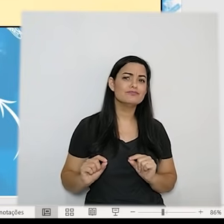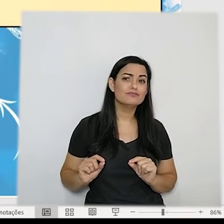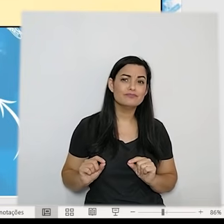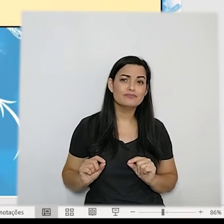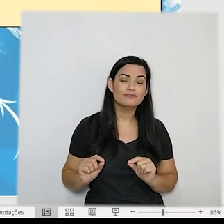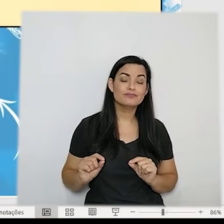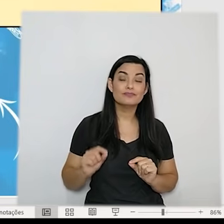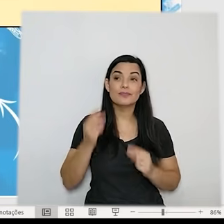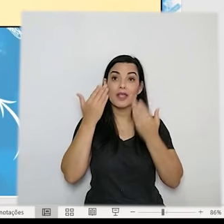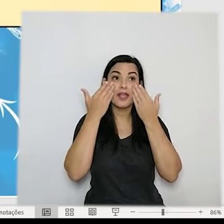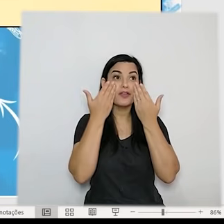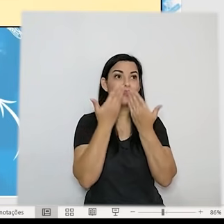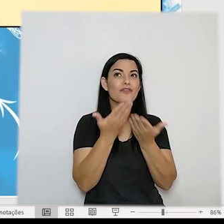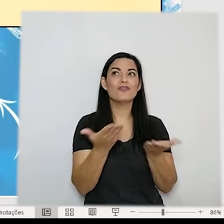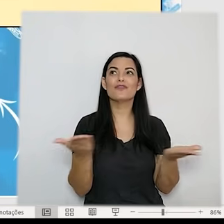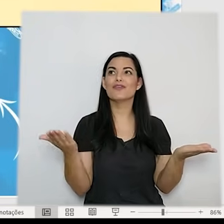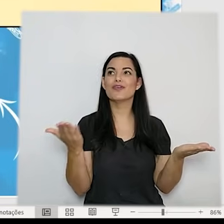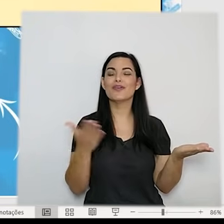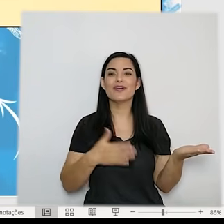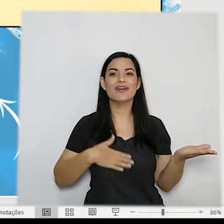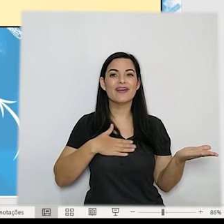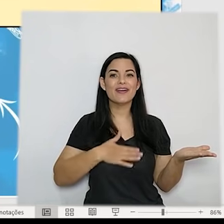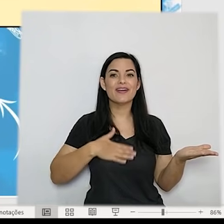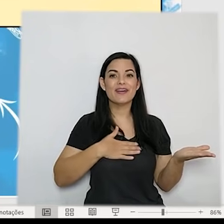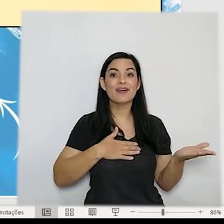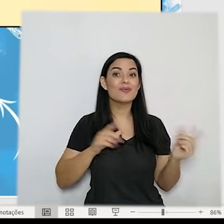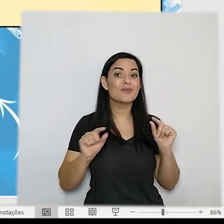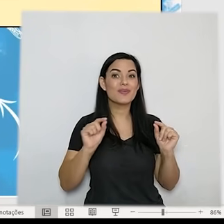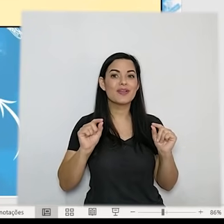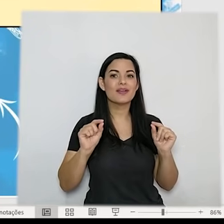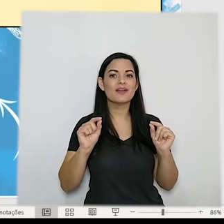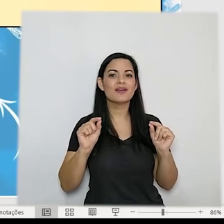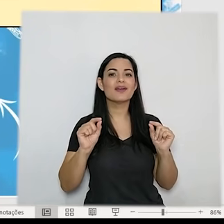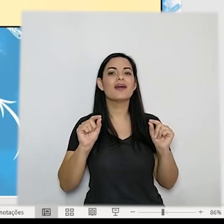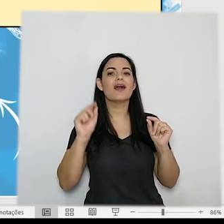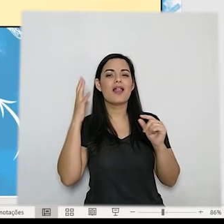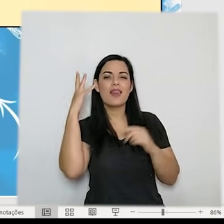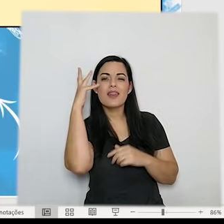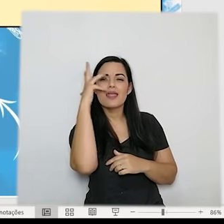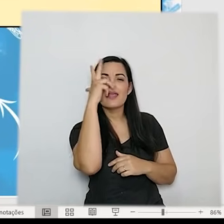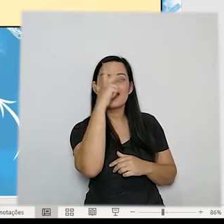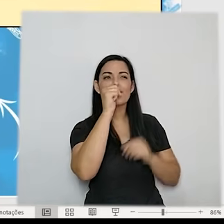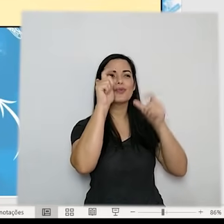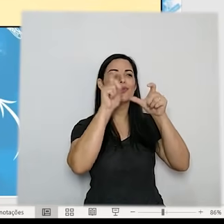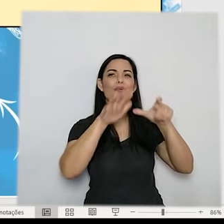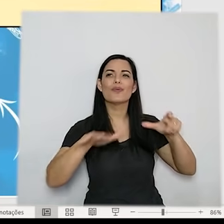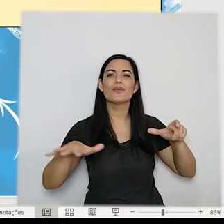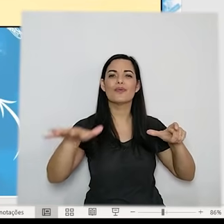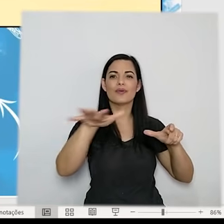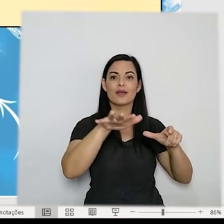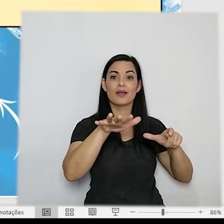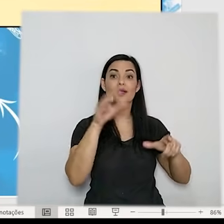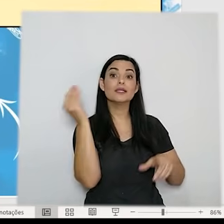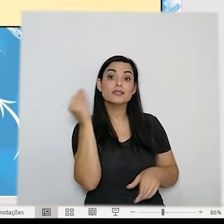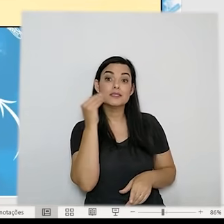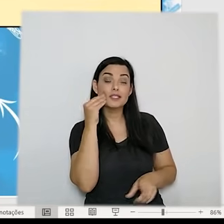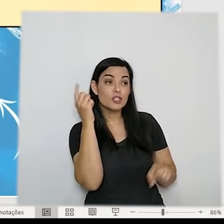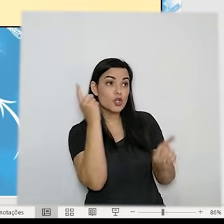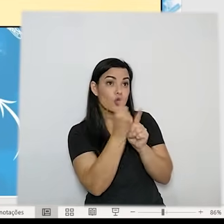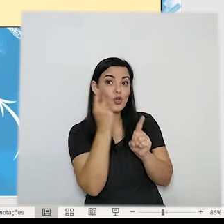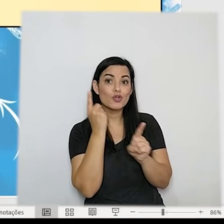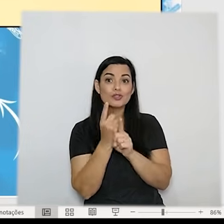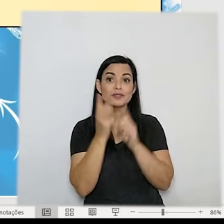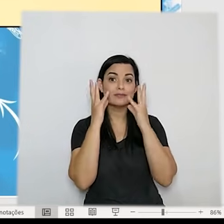Então, ele apreciou a linda paisagem e tentou encontrar a medonha.